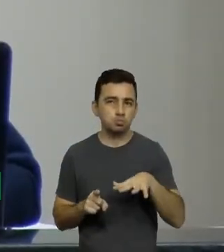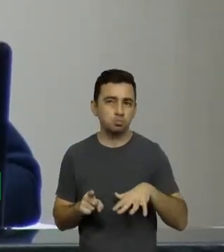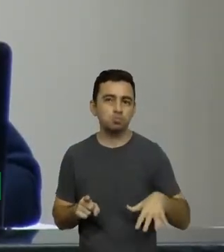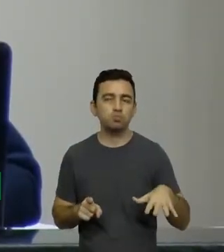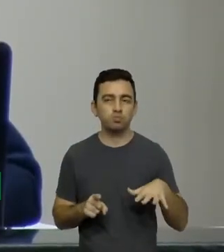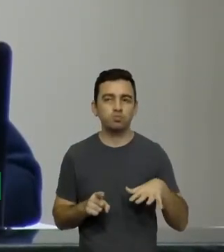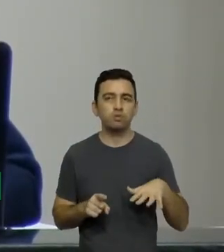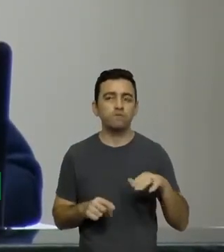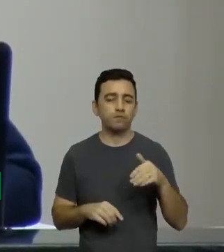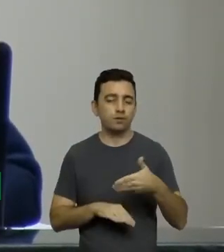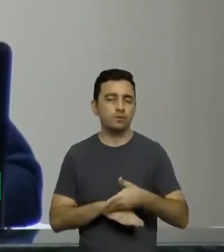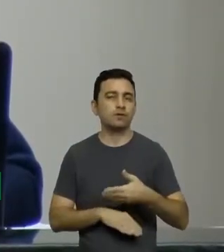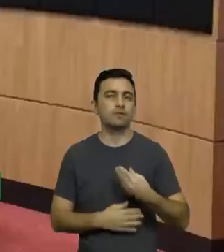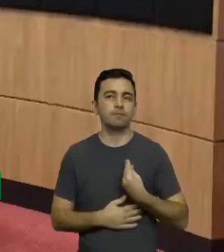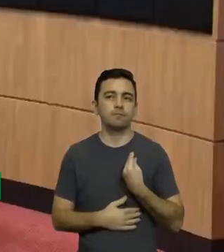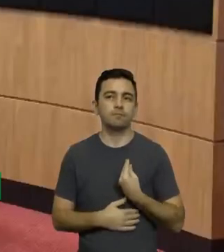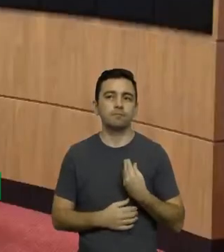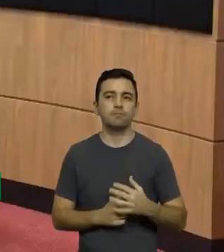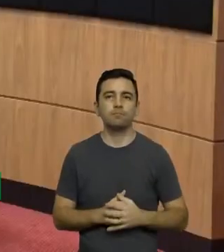casa nesse momento.